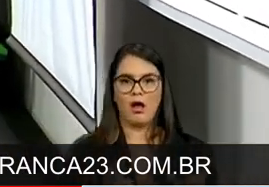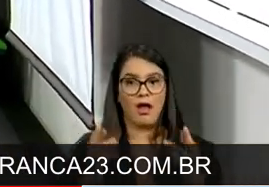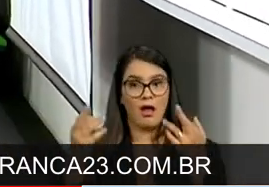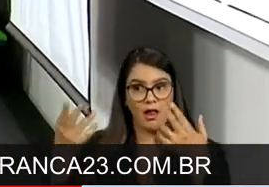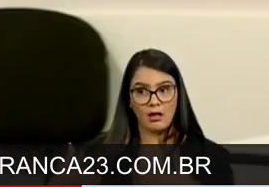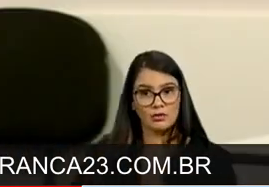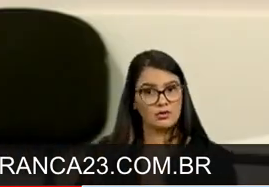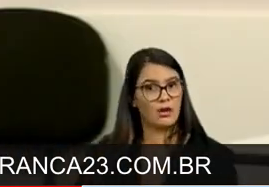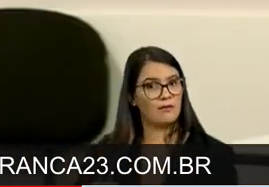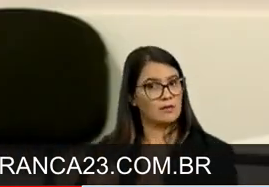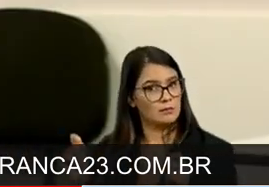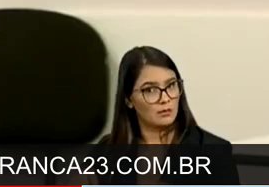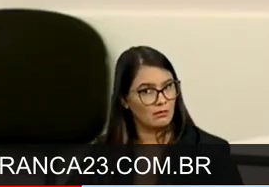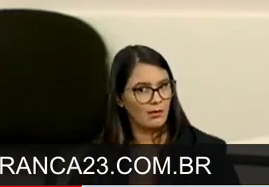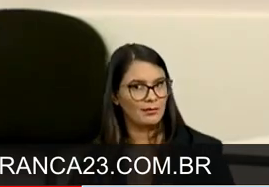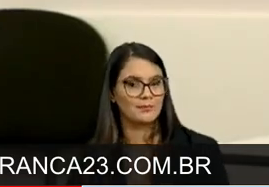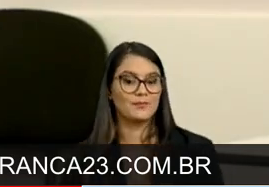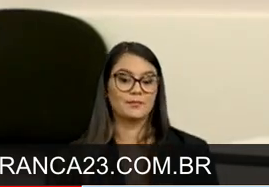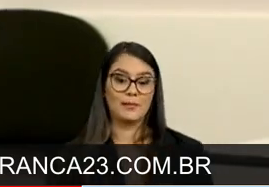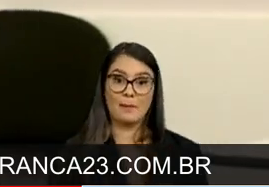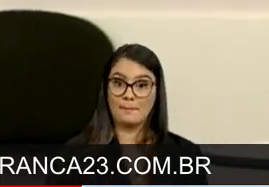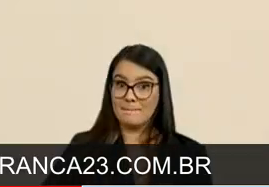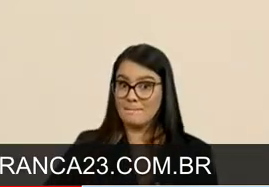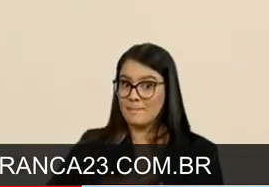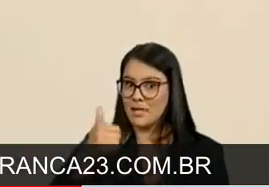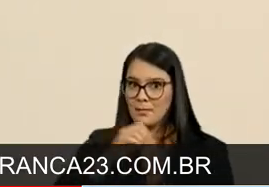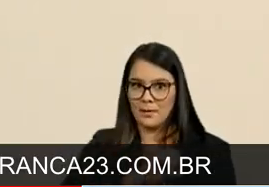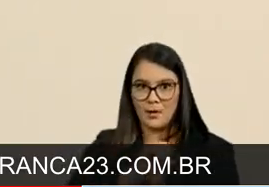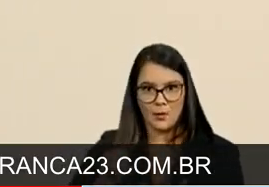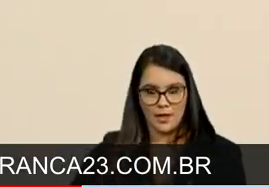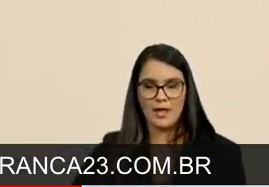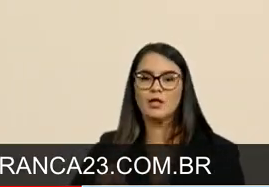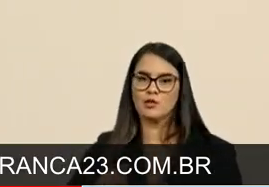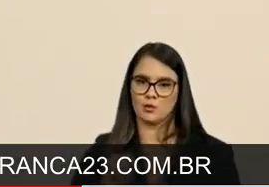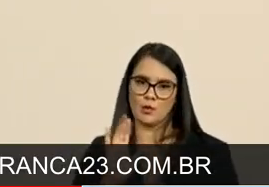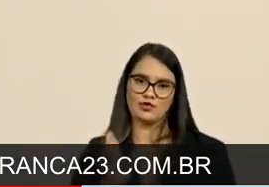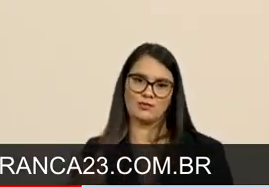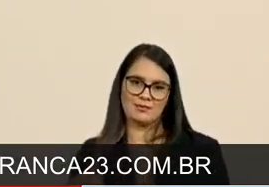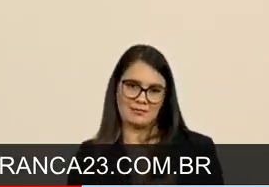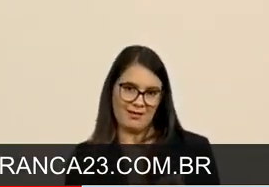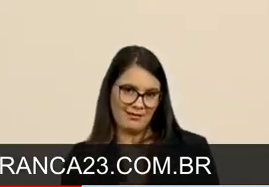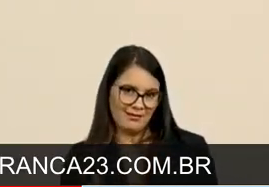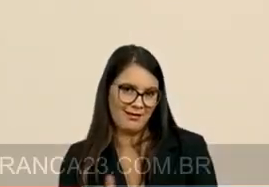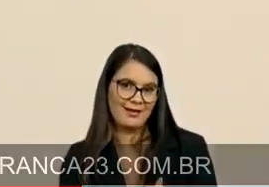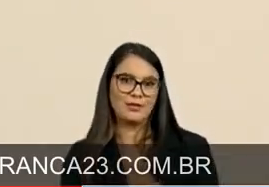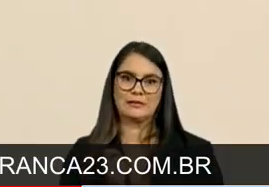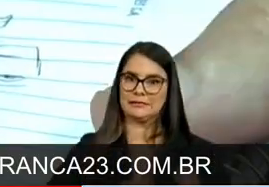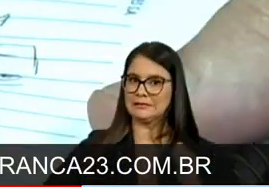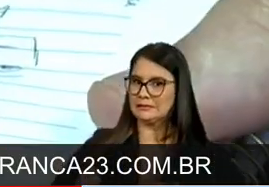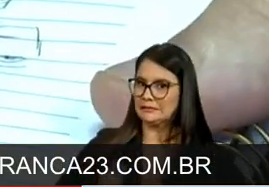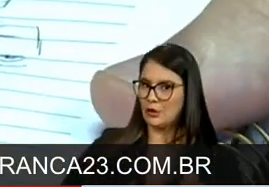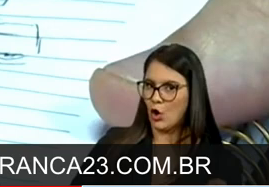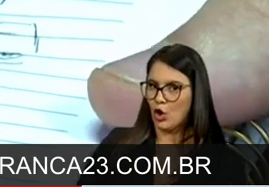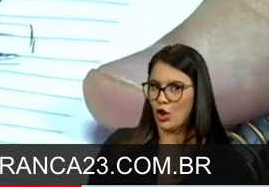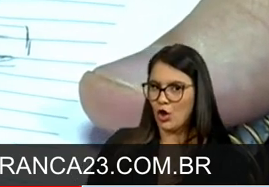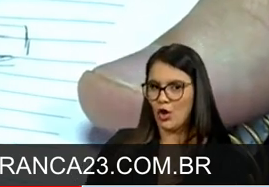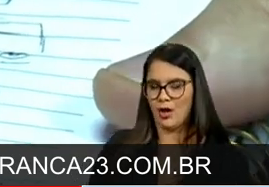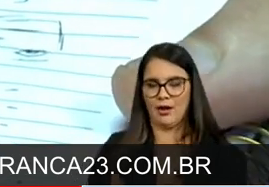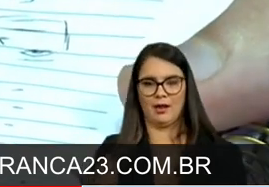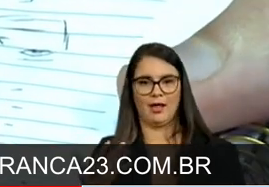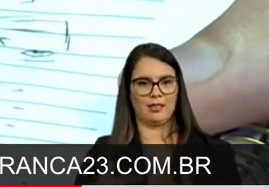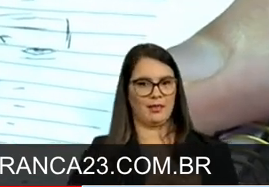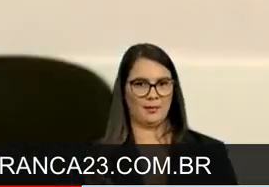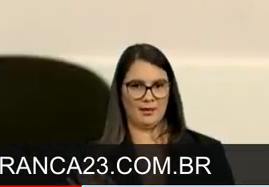fazer o que é possível. Gustavo vai fazer seu primeiro Enem e já definiu uma estratégia para a ansiedade não atrapalhar